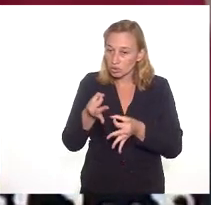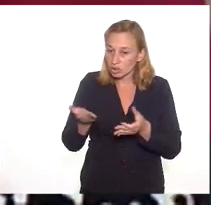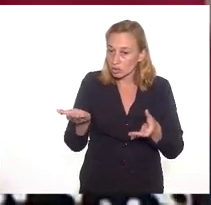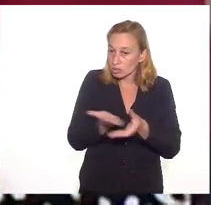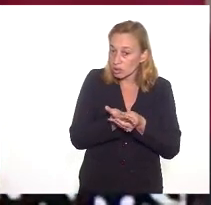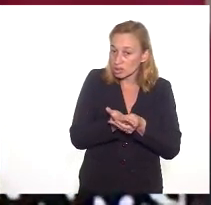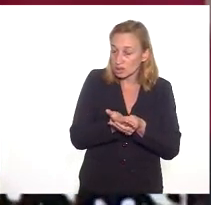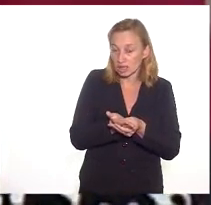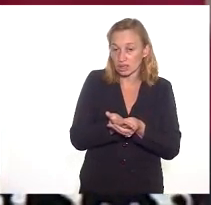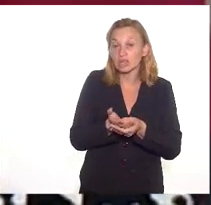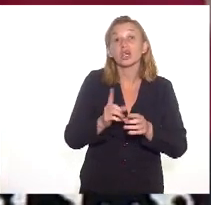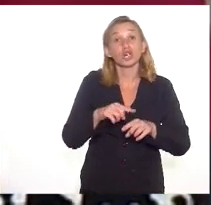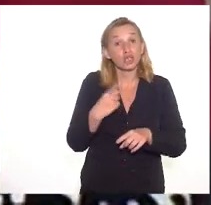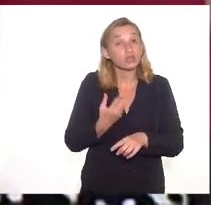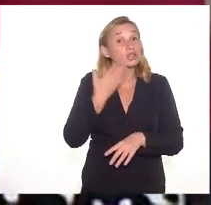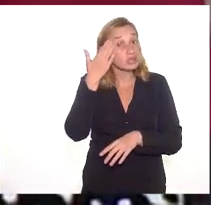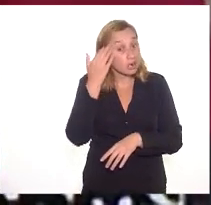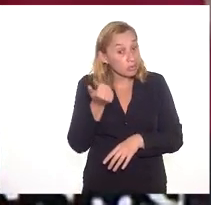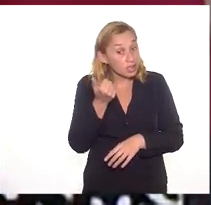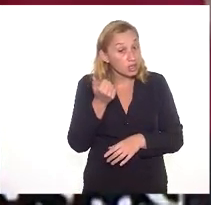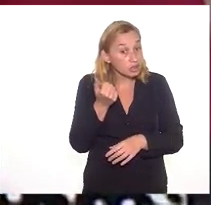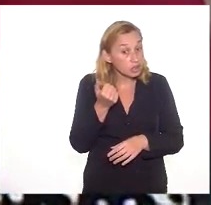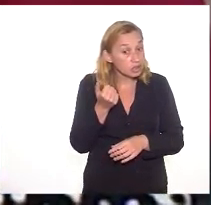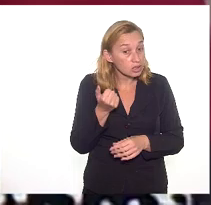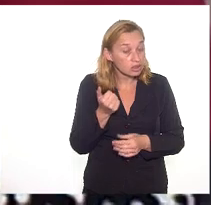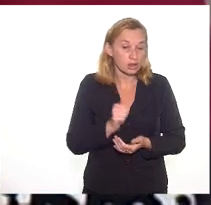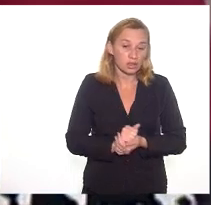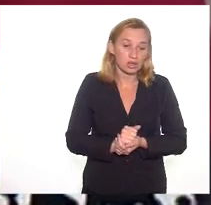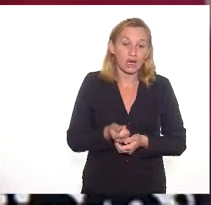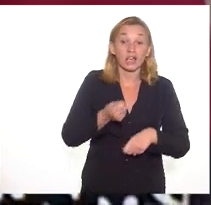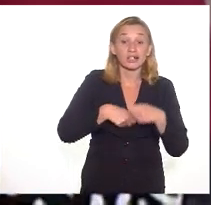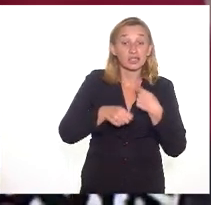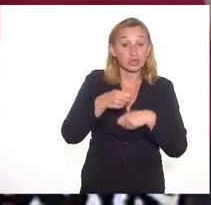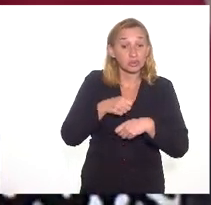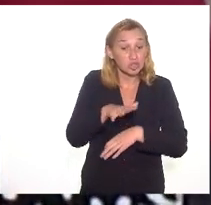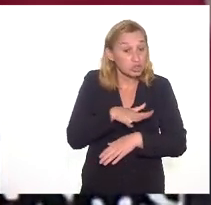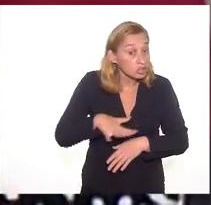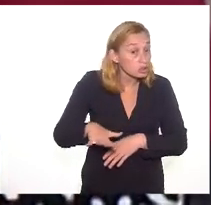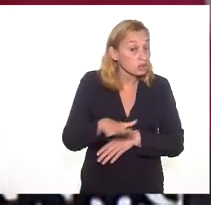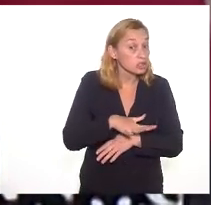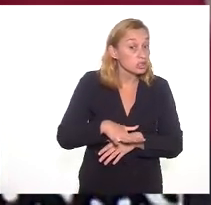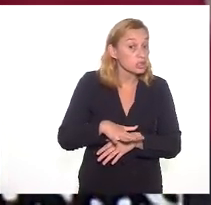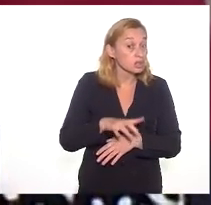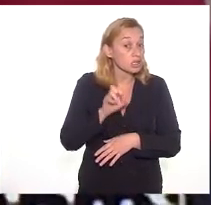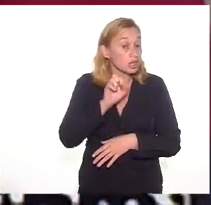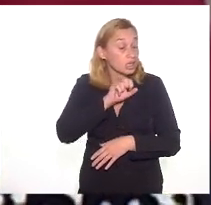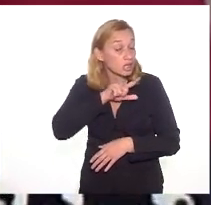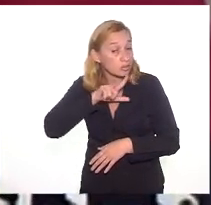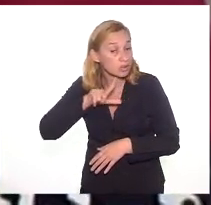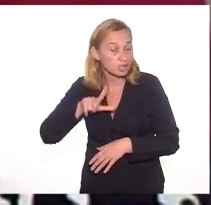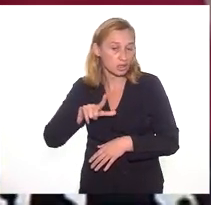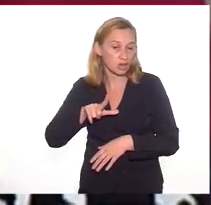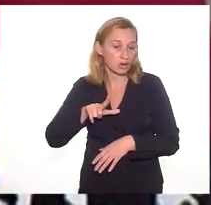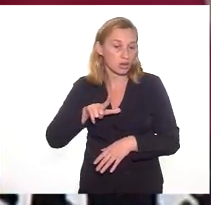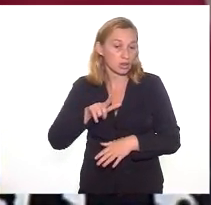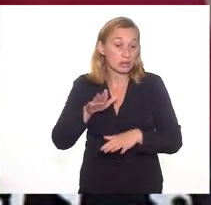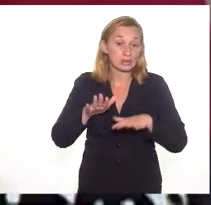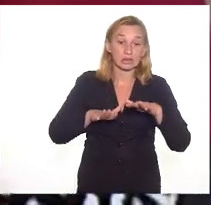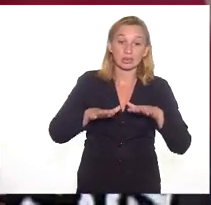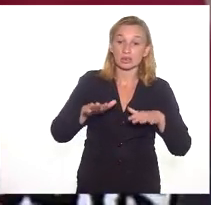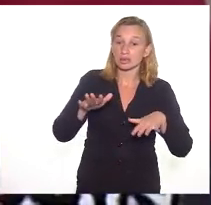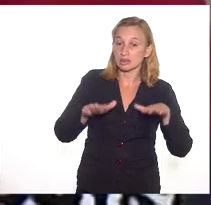criminal. E nós sabemos que as esferas administrativas e criminal, elas são